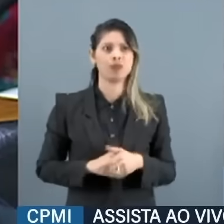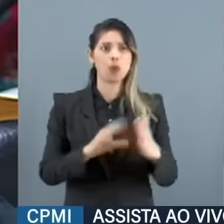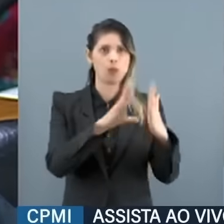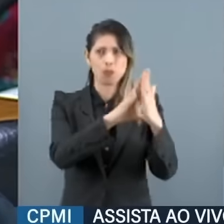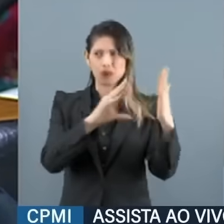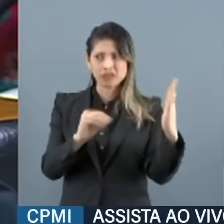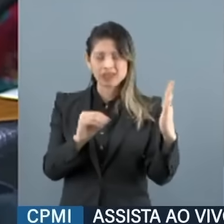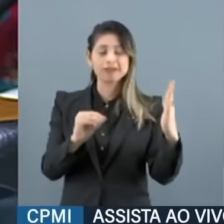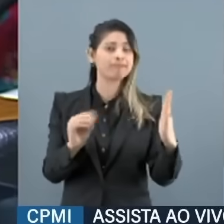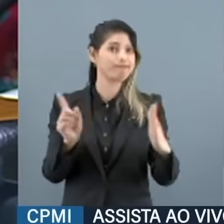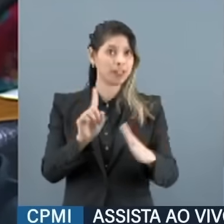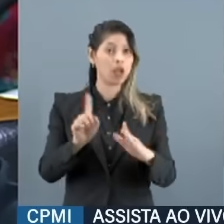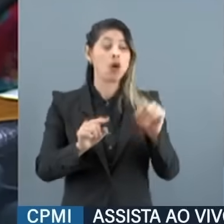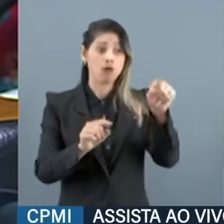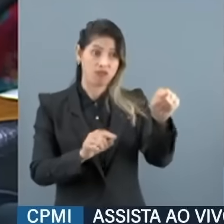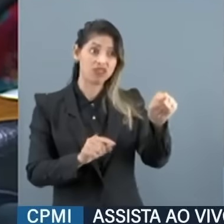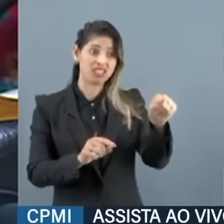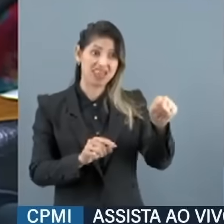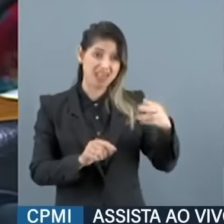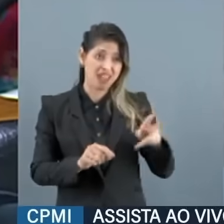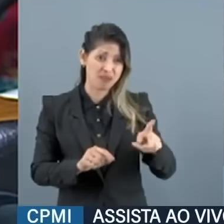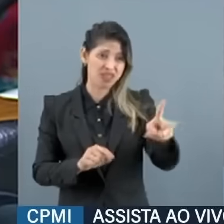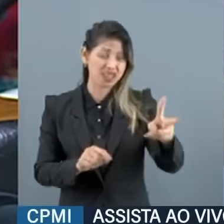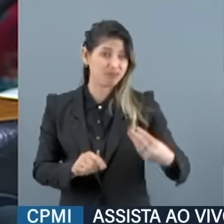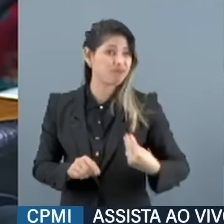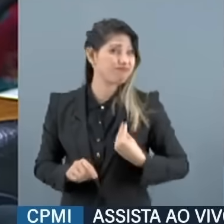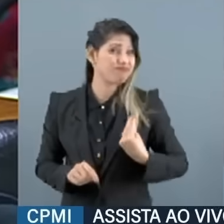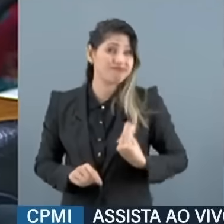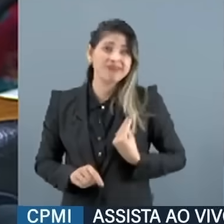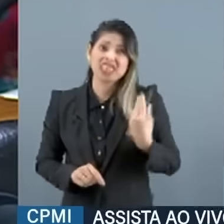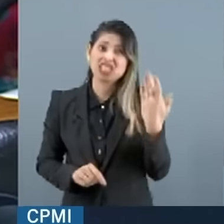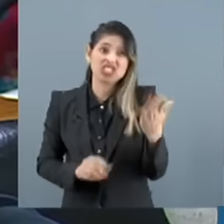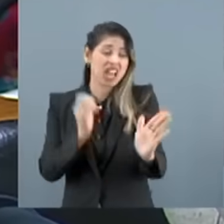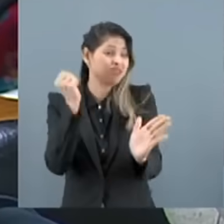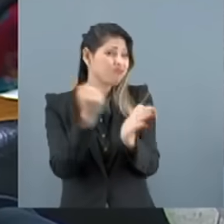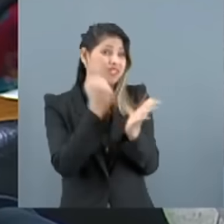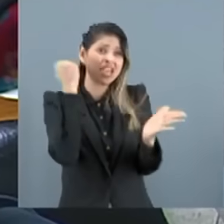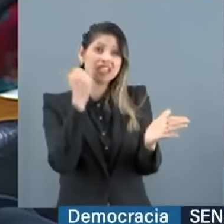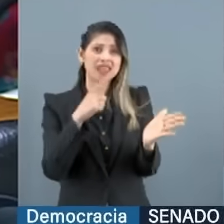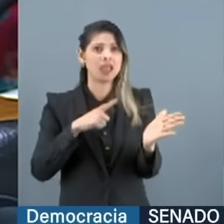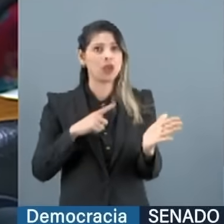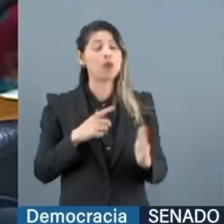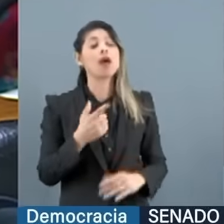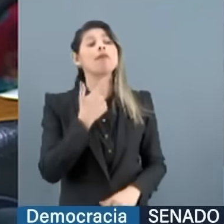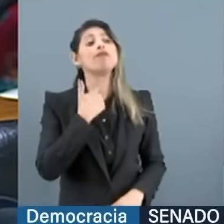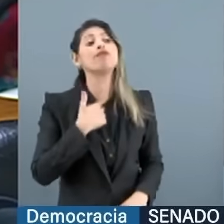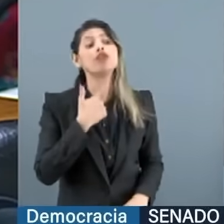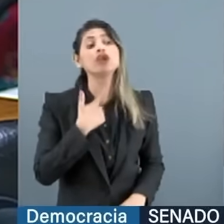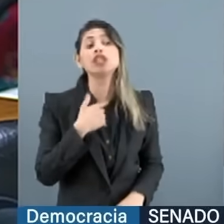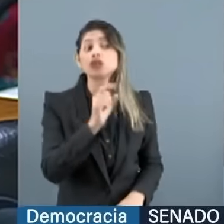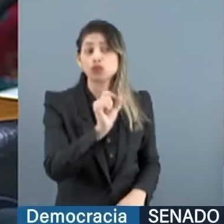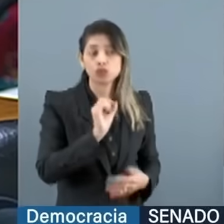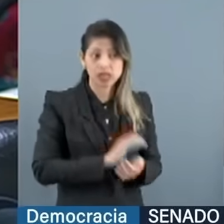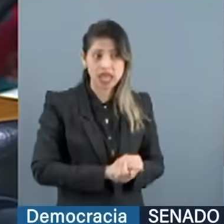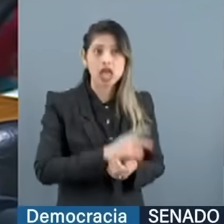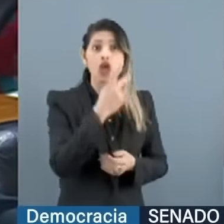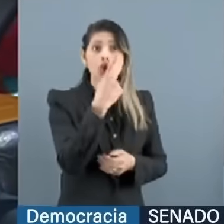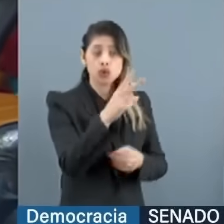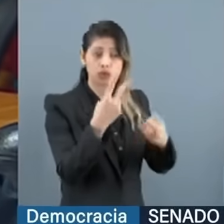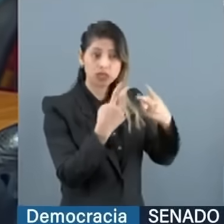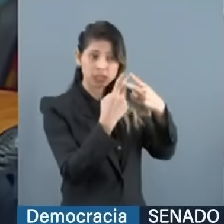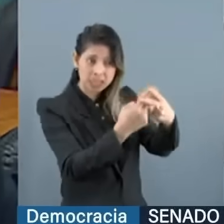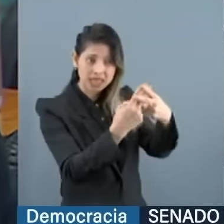para frente você está rotulado. O que eu vou desejar para ti, menino? Os anos que você vai ficar na